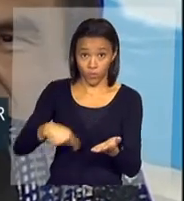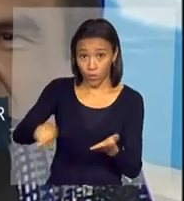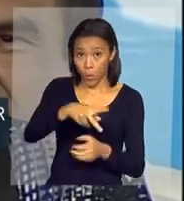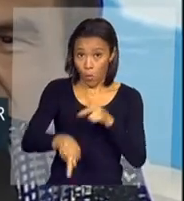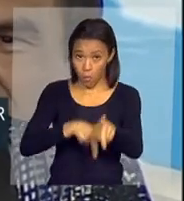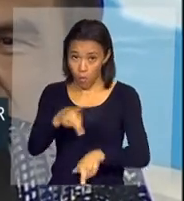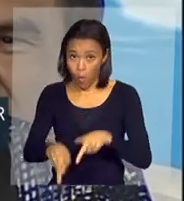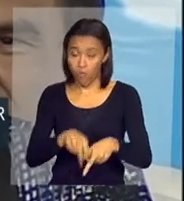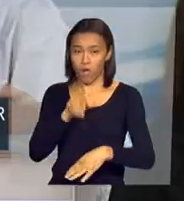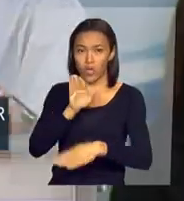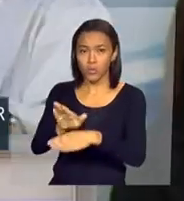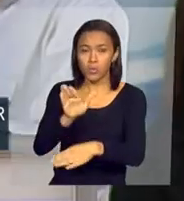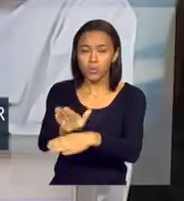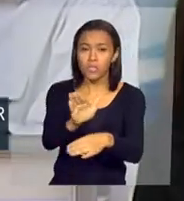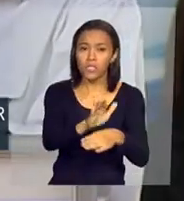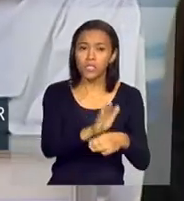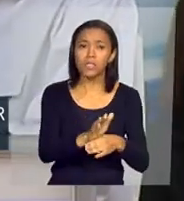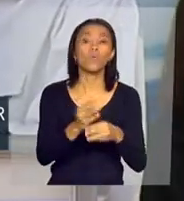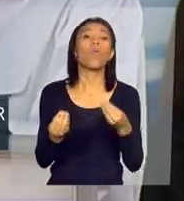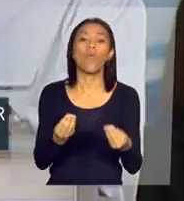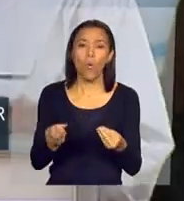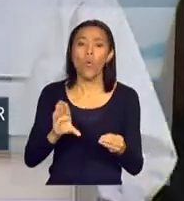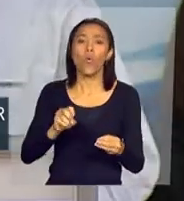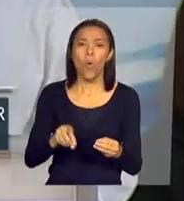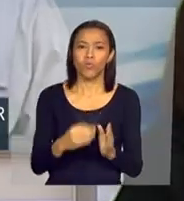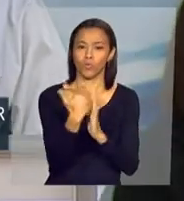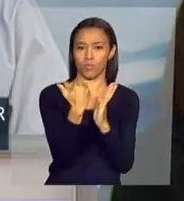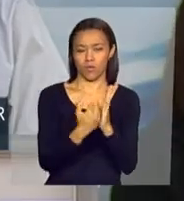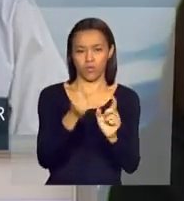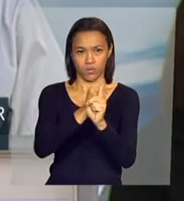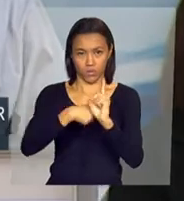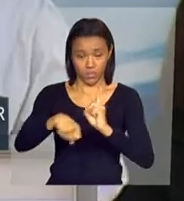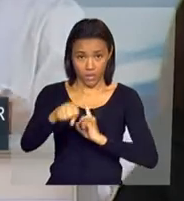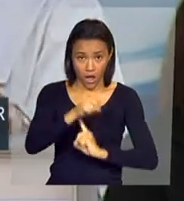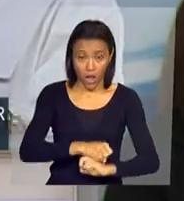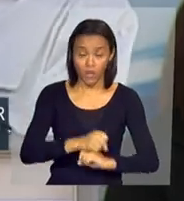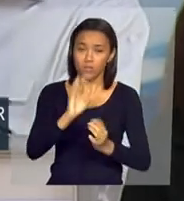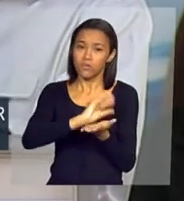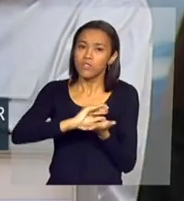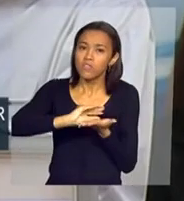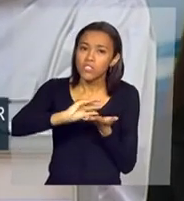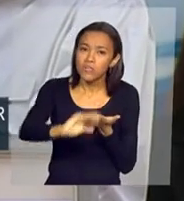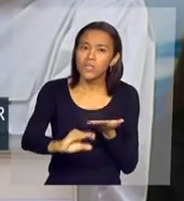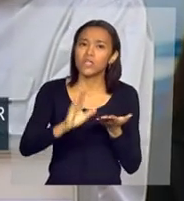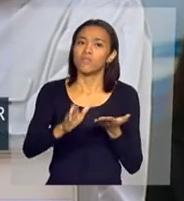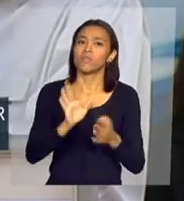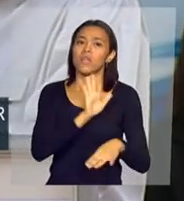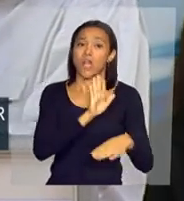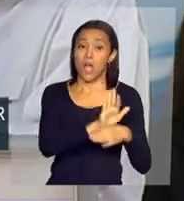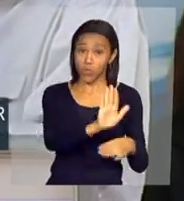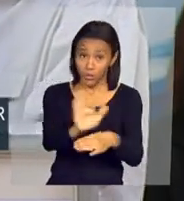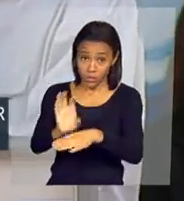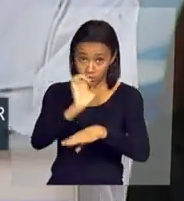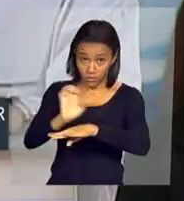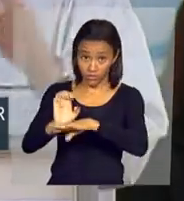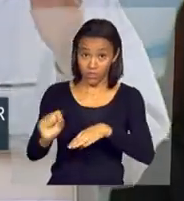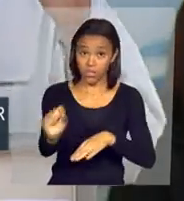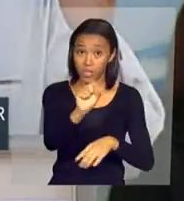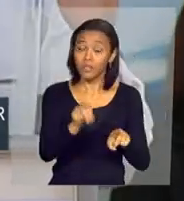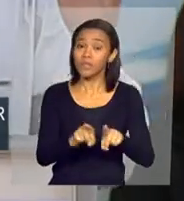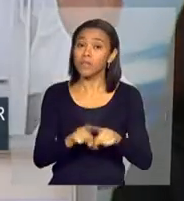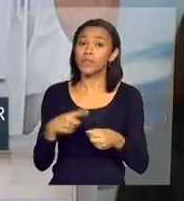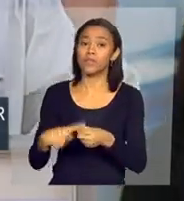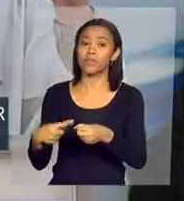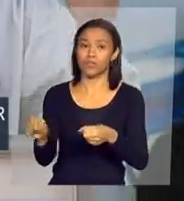mão nos programas sociais, nos investimentos, viabilizando os estados e os municípios. É